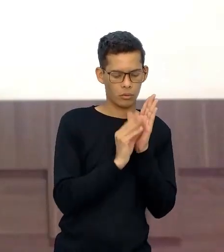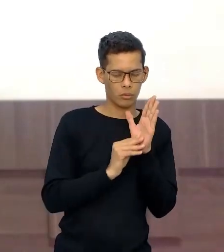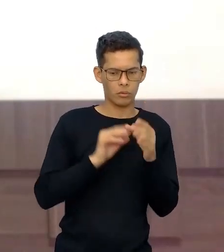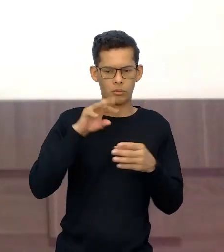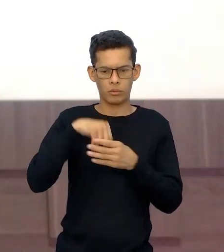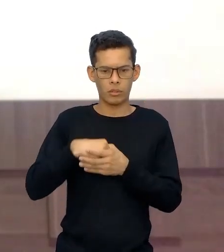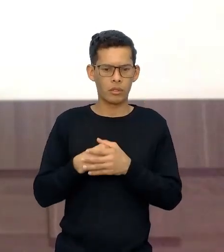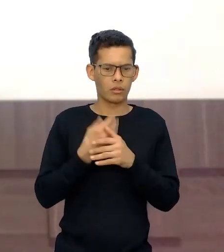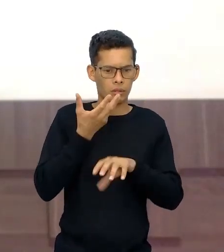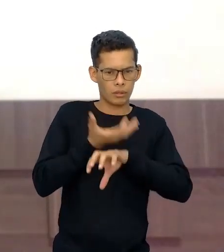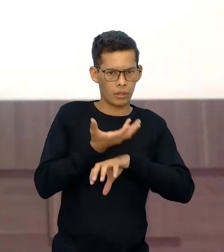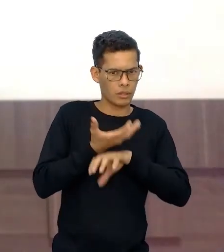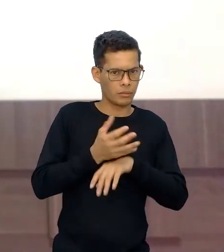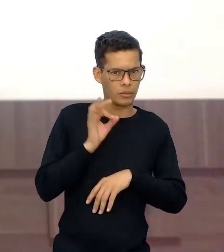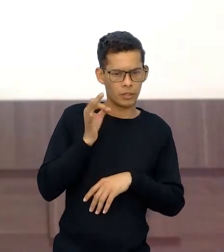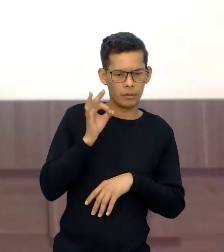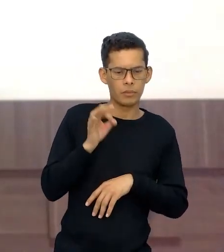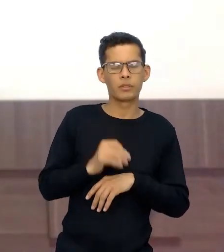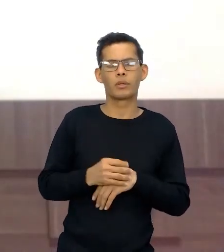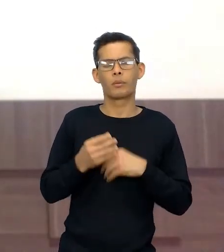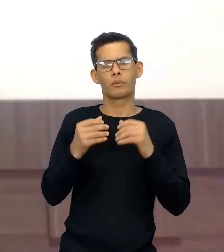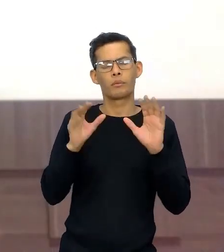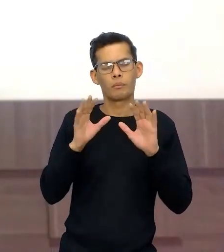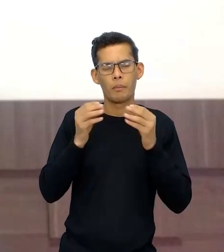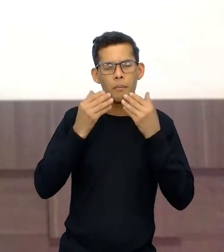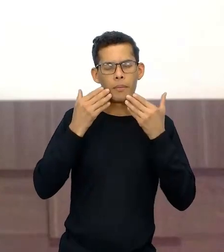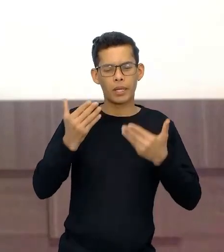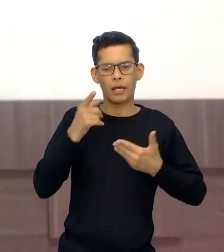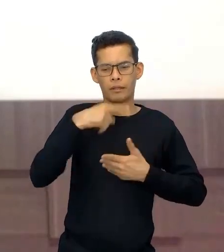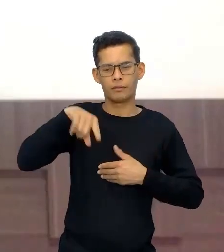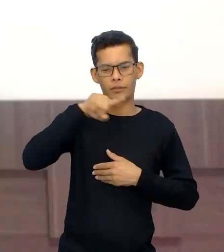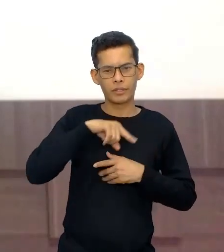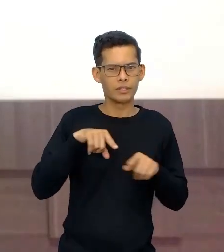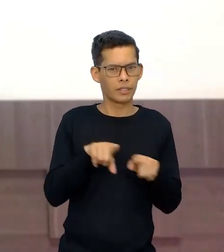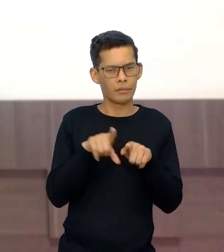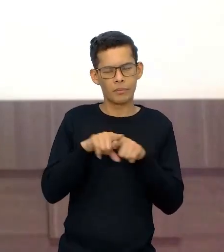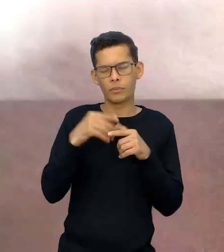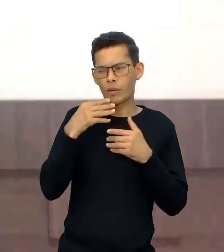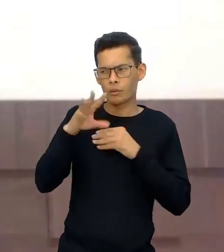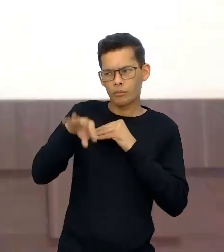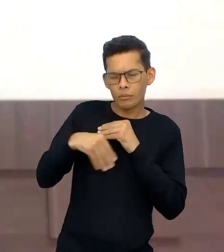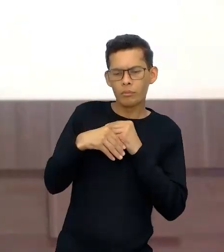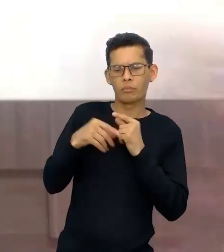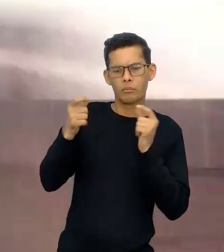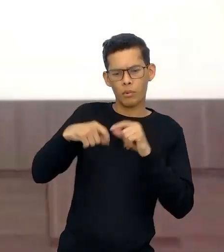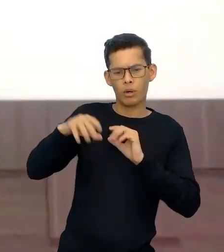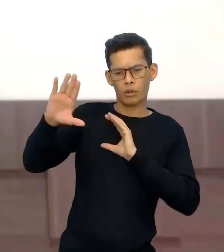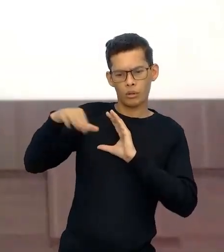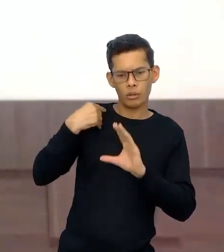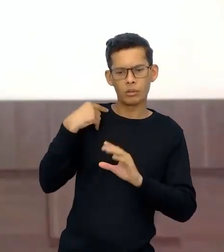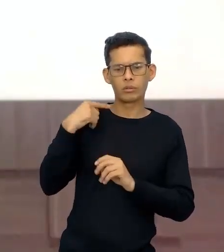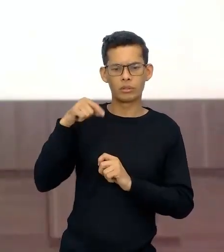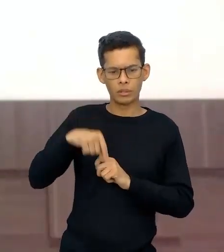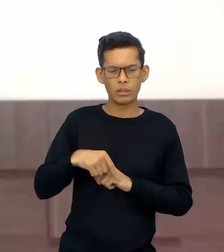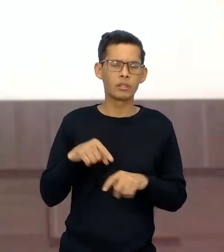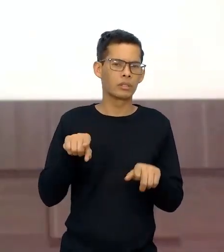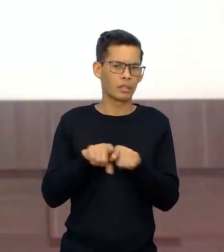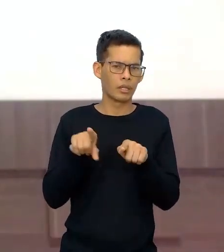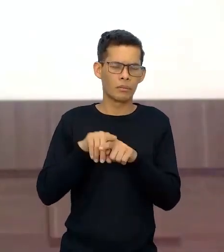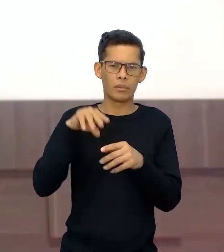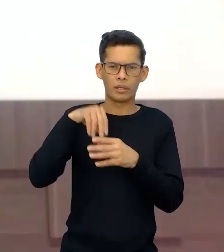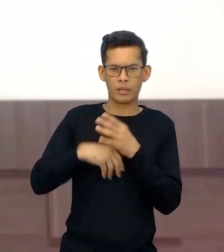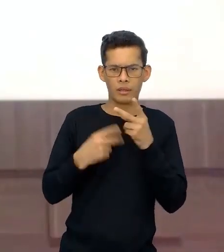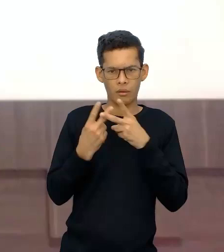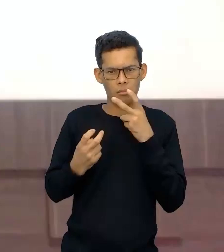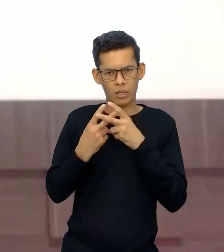curriculares, né? Então, deixo essa mensagem para vocês, né? Peço que contribuam, né, conosco no nosso Padlet, no nosso